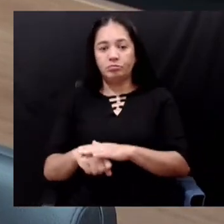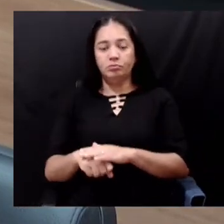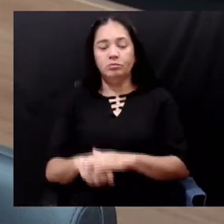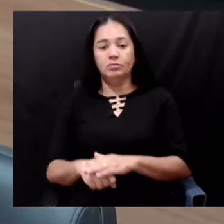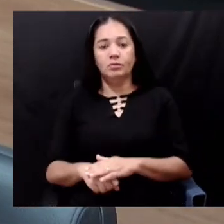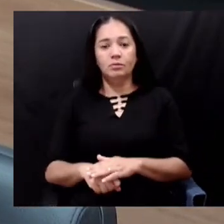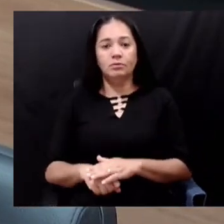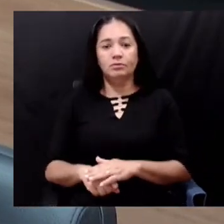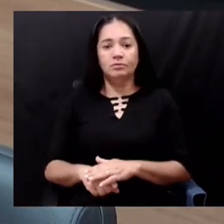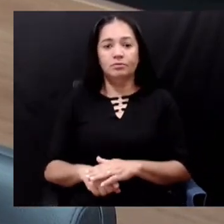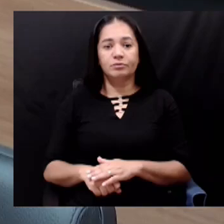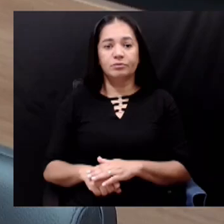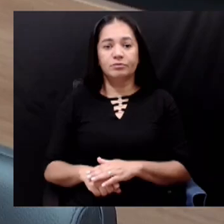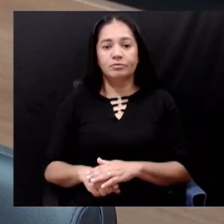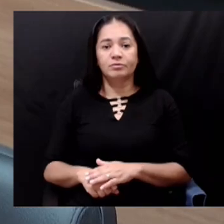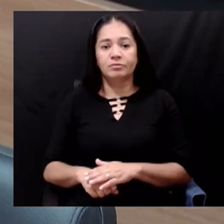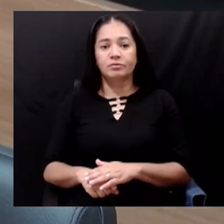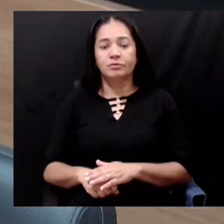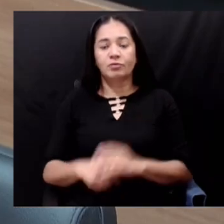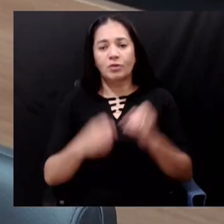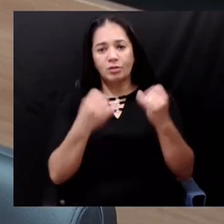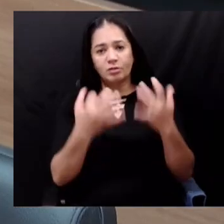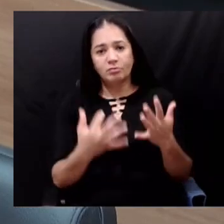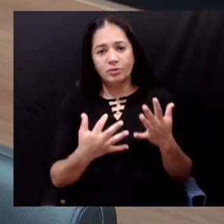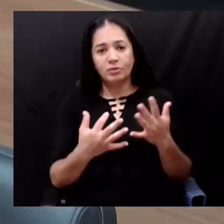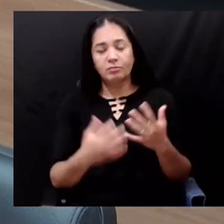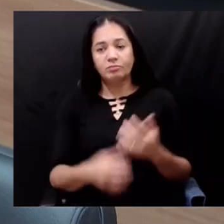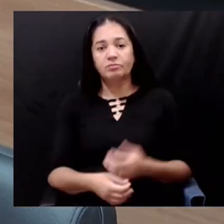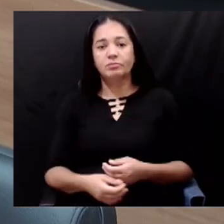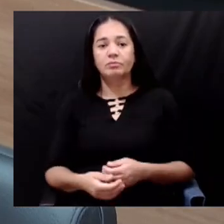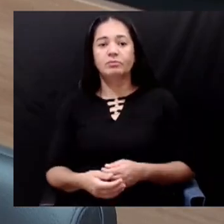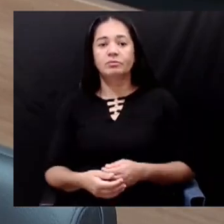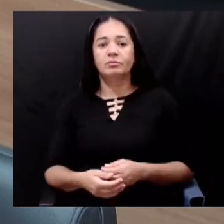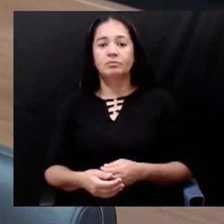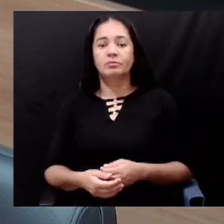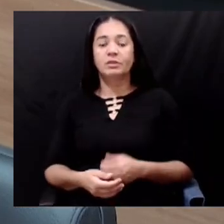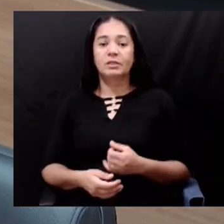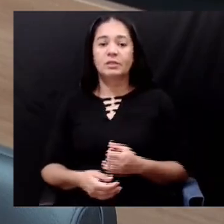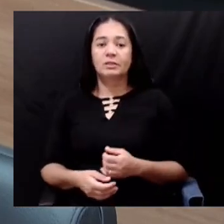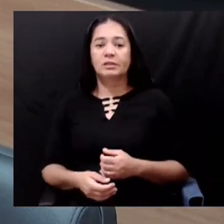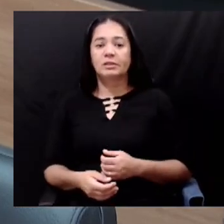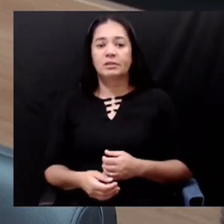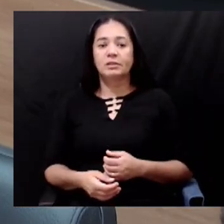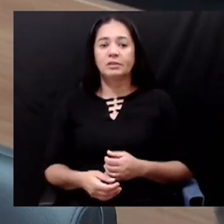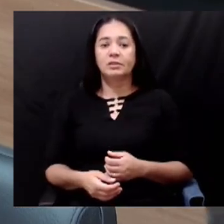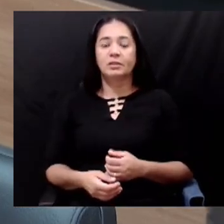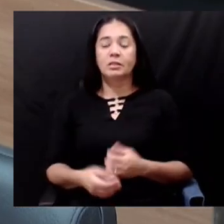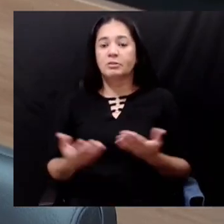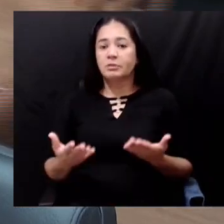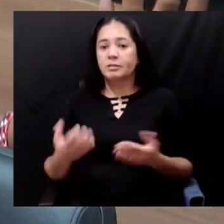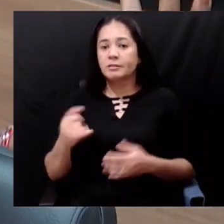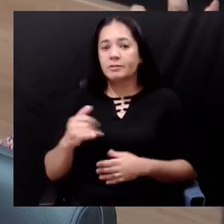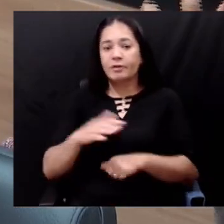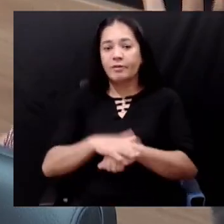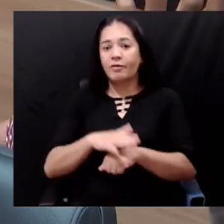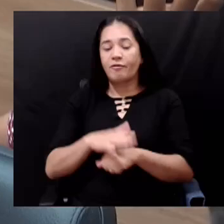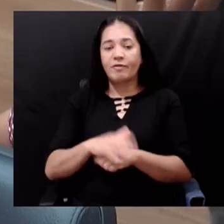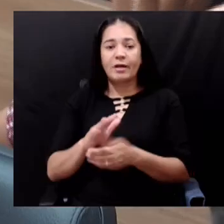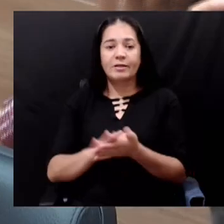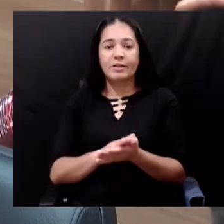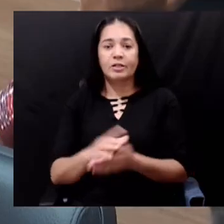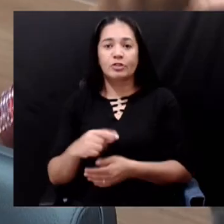está estabelecido, se não é feito a contento, a gente entende que tem uma